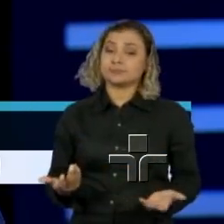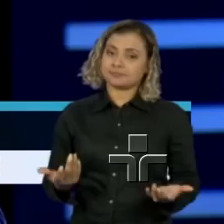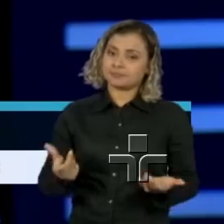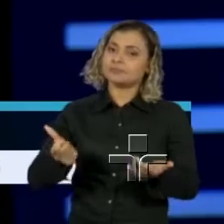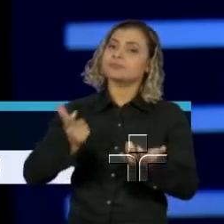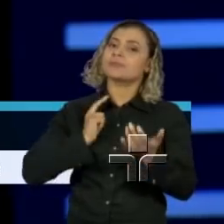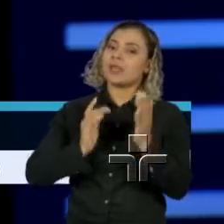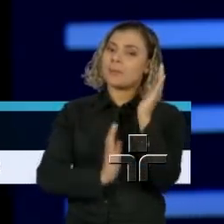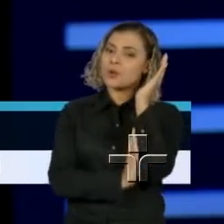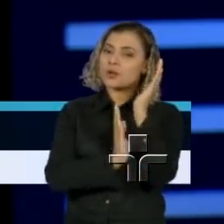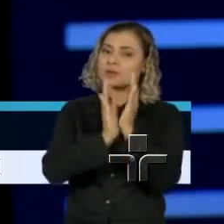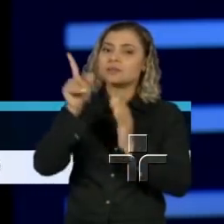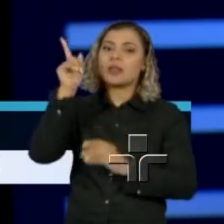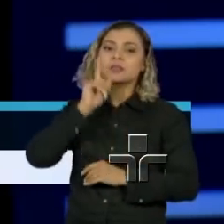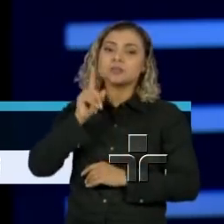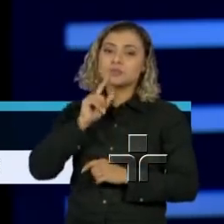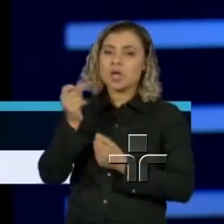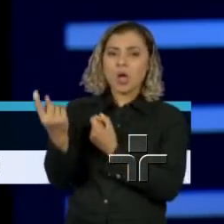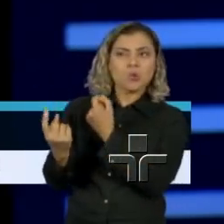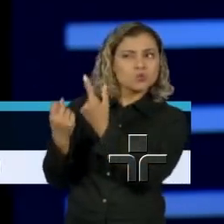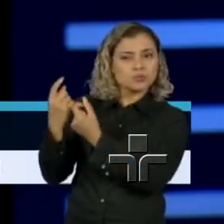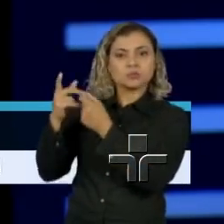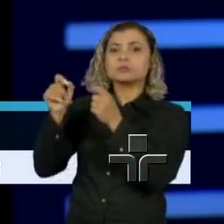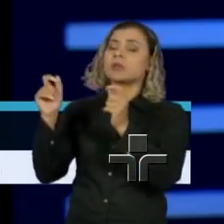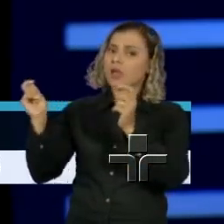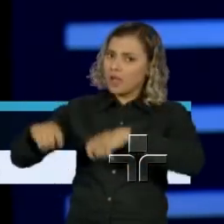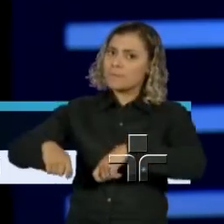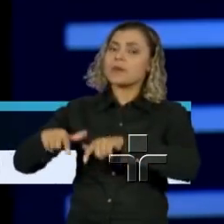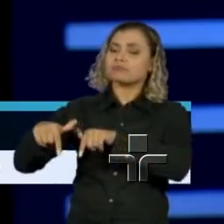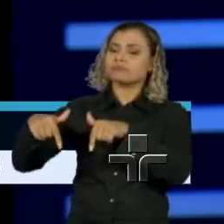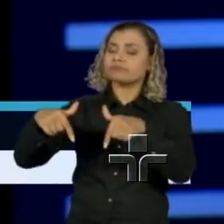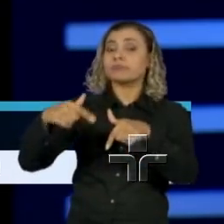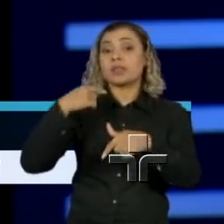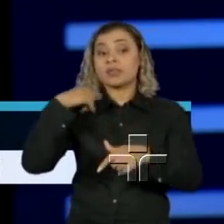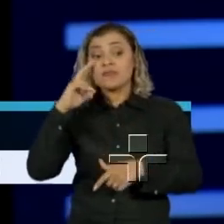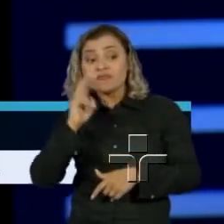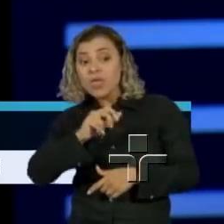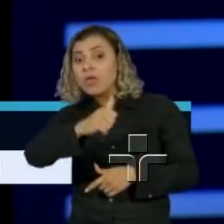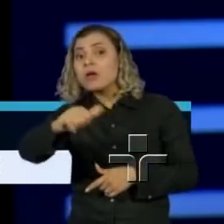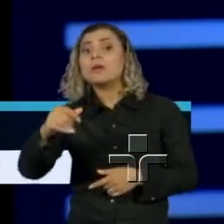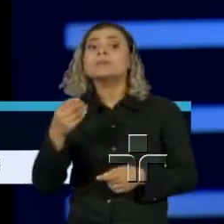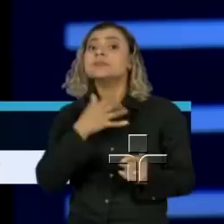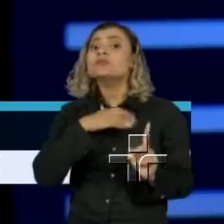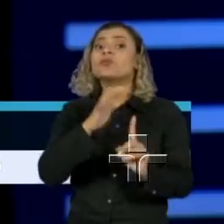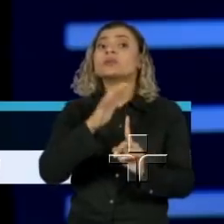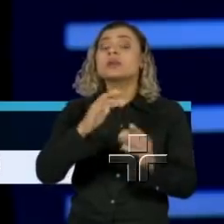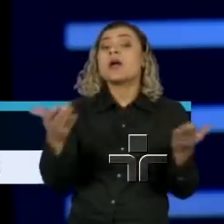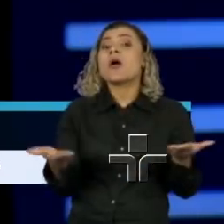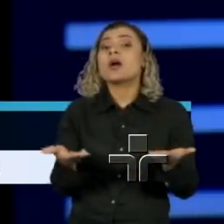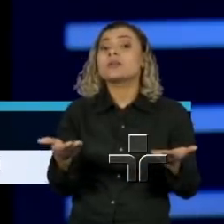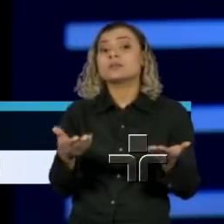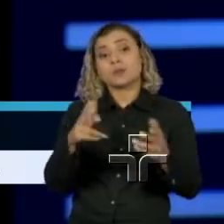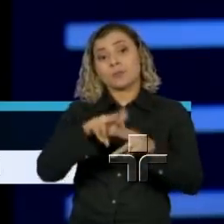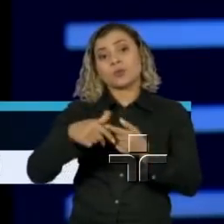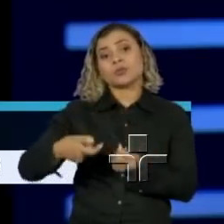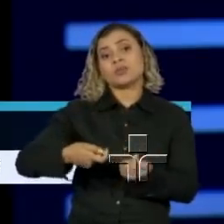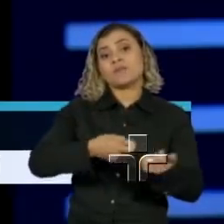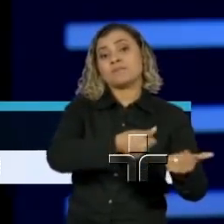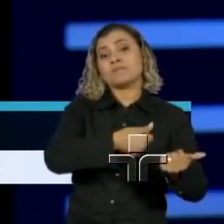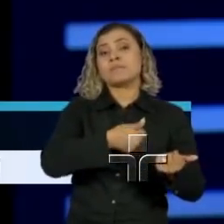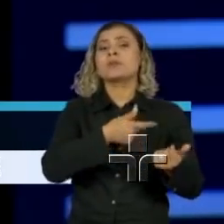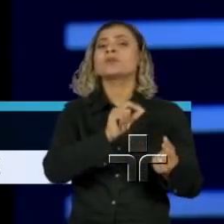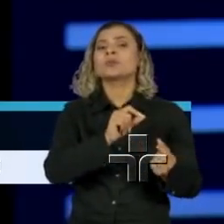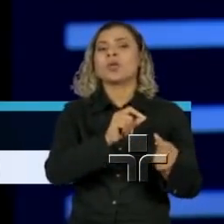da burocracia norte-americana que são capazes de analisar as consequências. Isso daí acabou favorecendo muito o governo iraniano. Entende